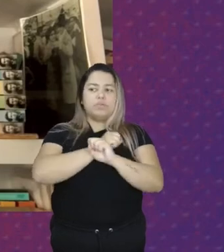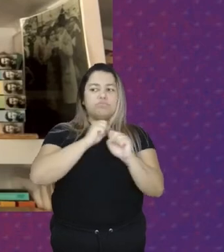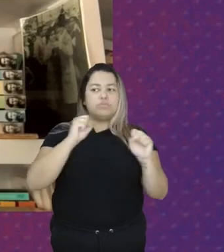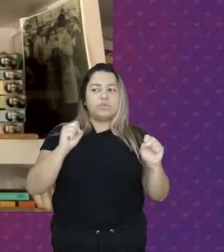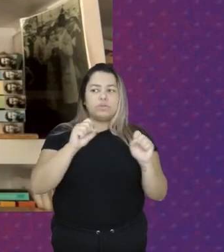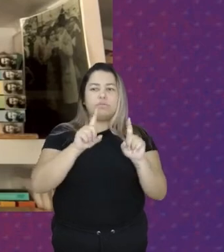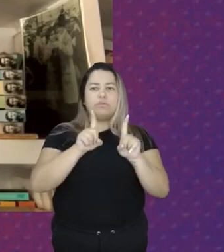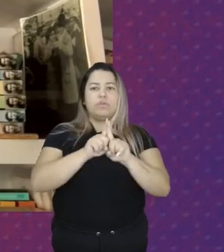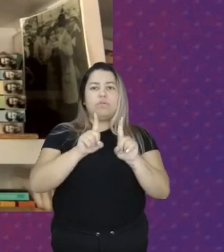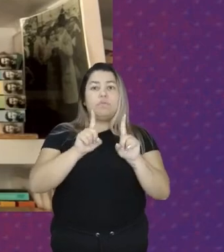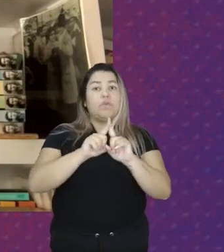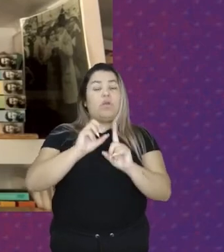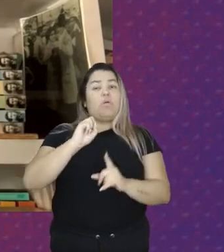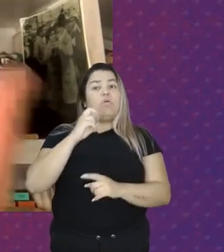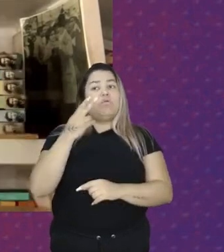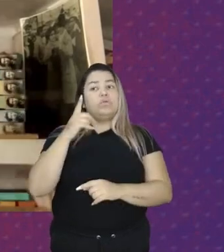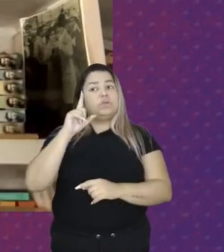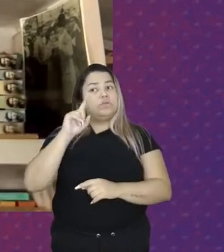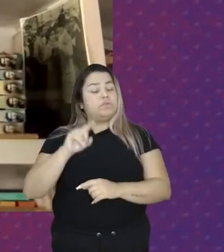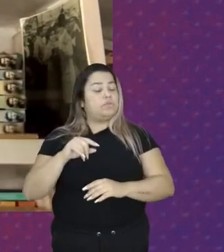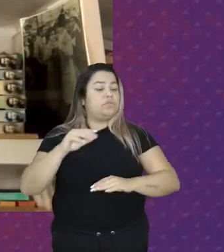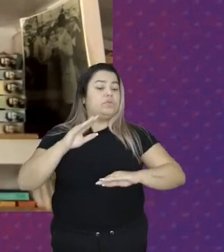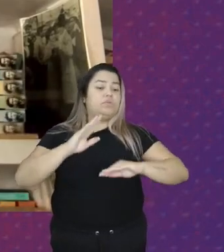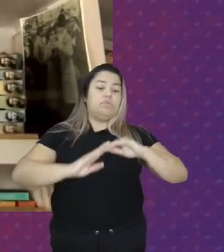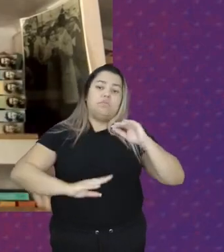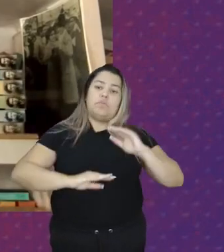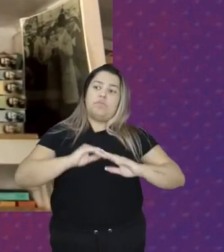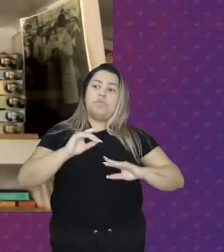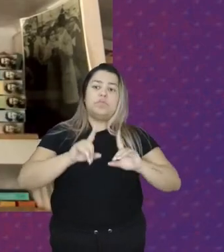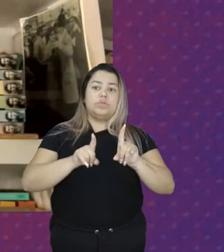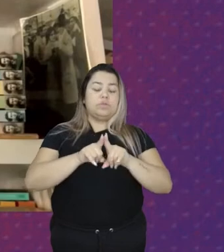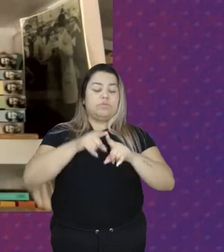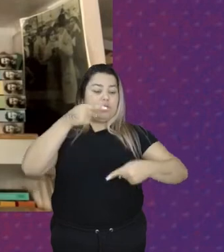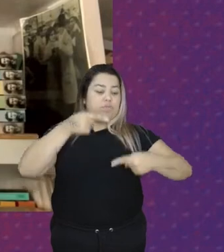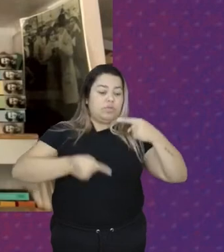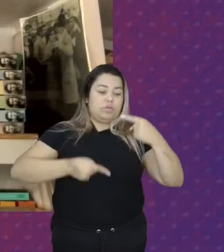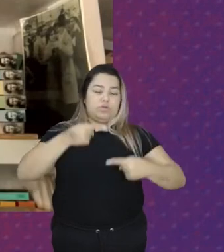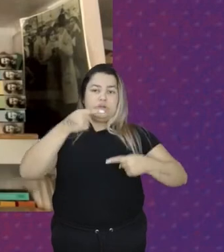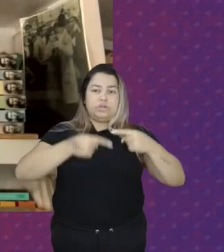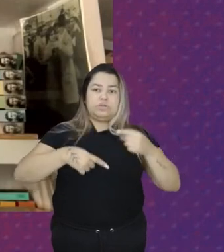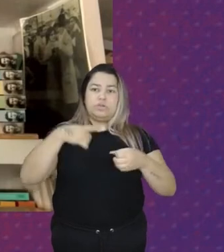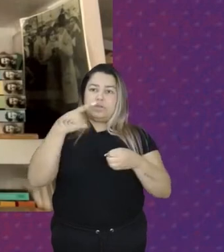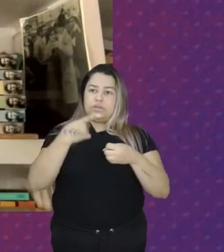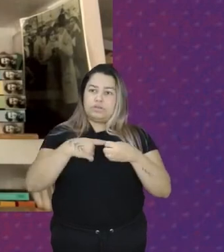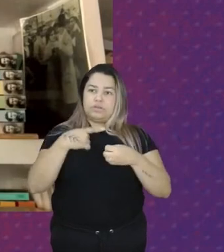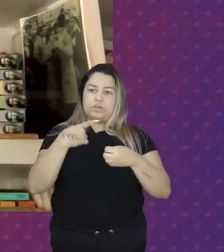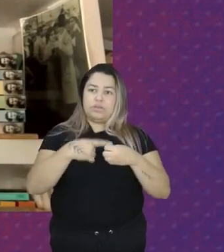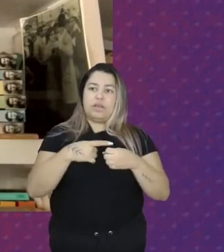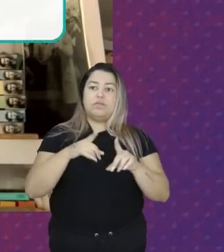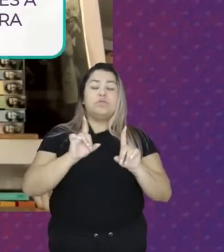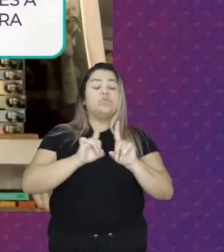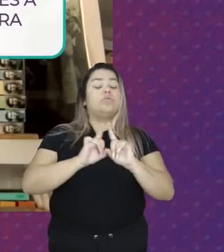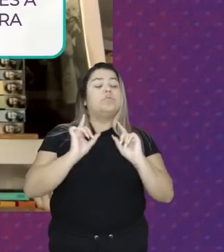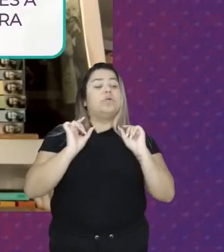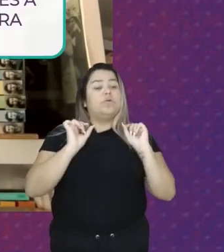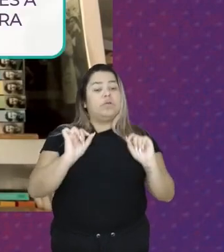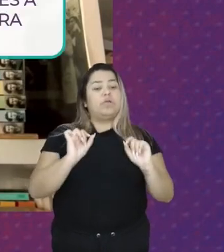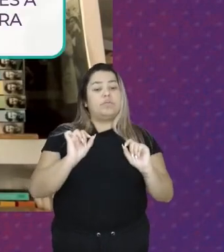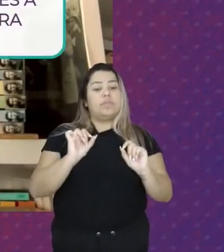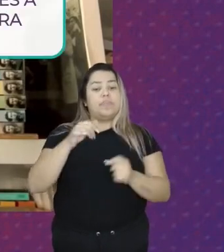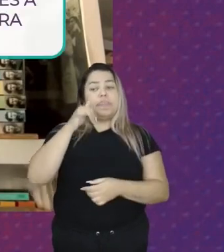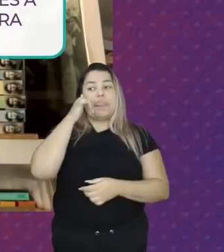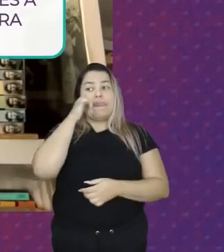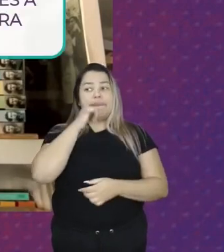questões, seja para essa campanha, seja para o debate das cidades. A questão do direito das mulheres